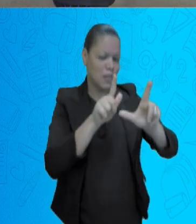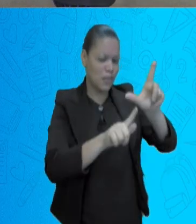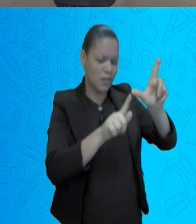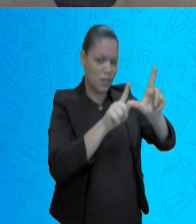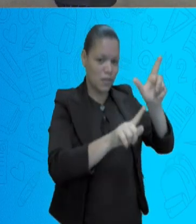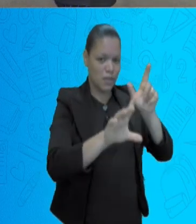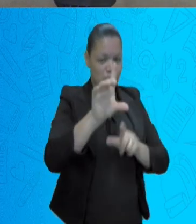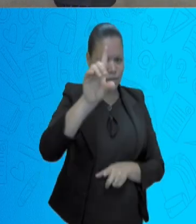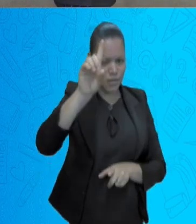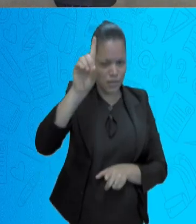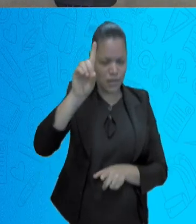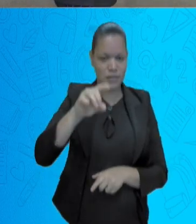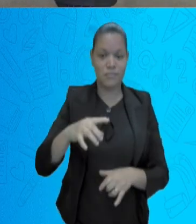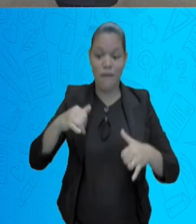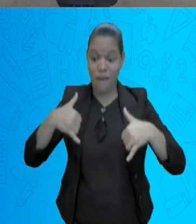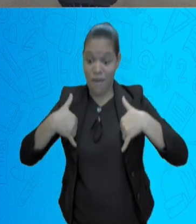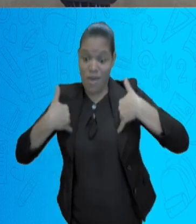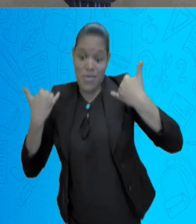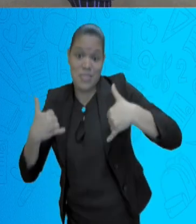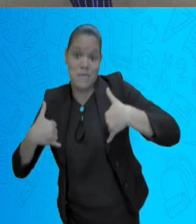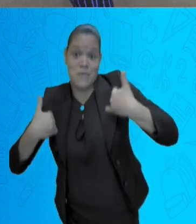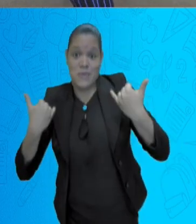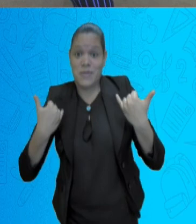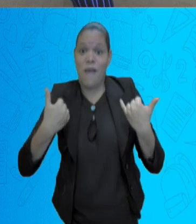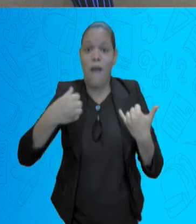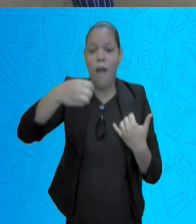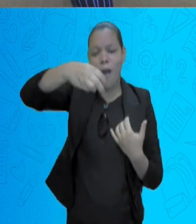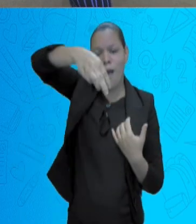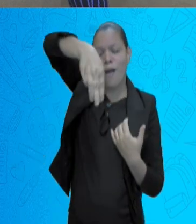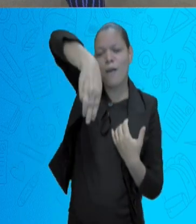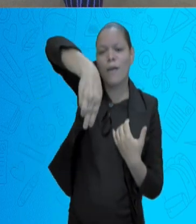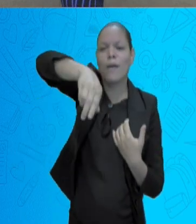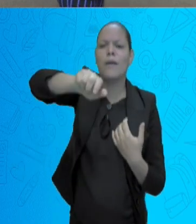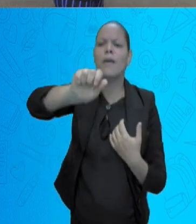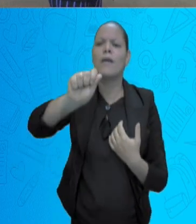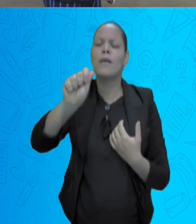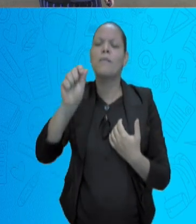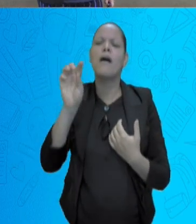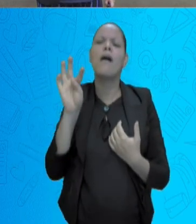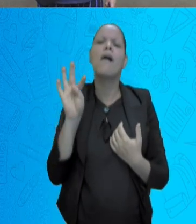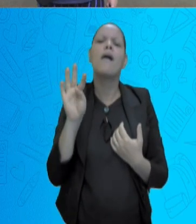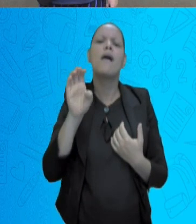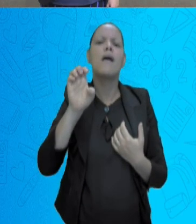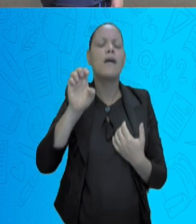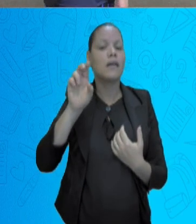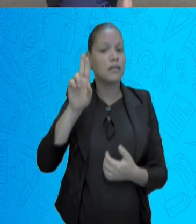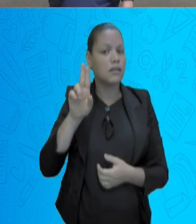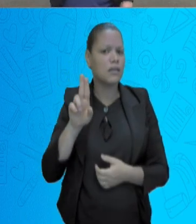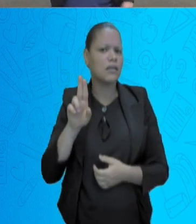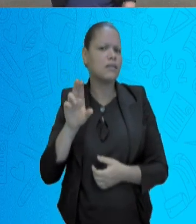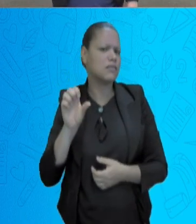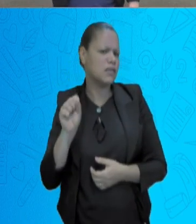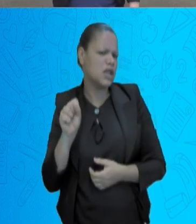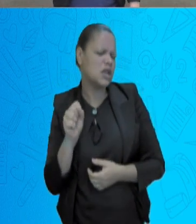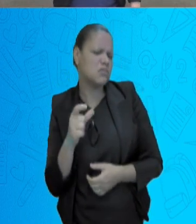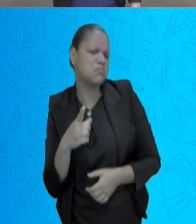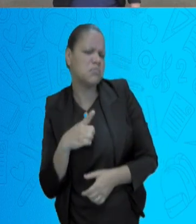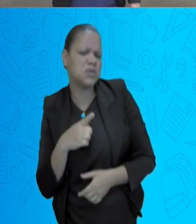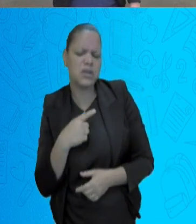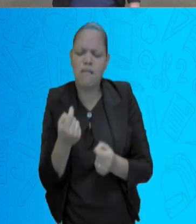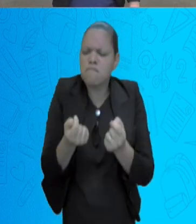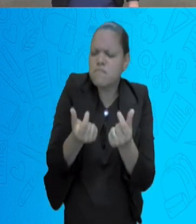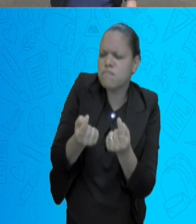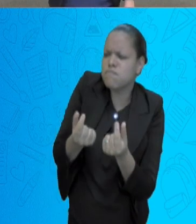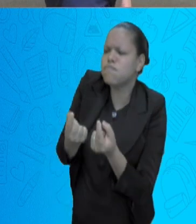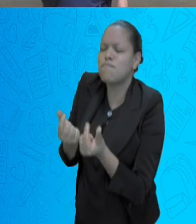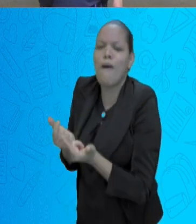havia pipoca, refrigerante, bala, sorvete e bolo. Aqui